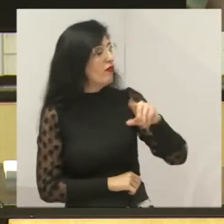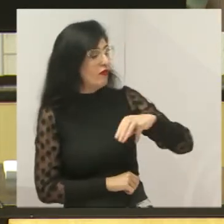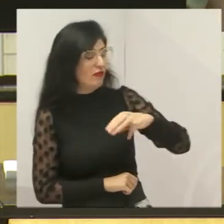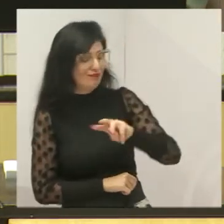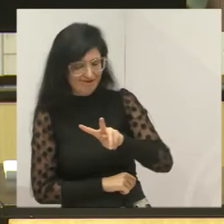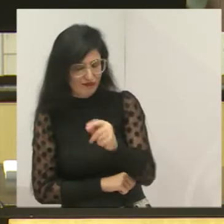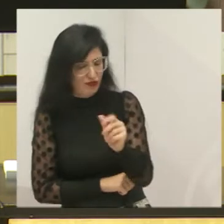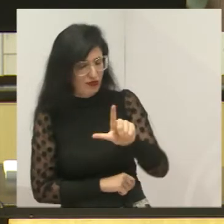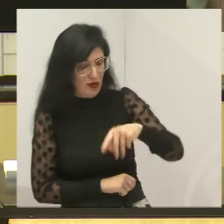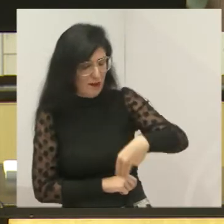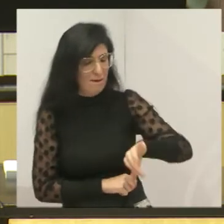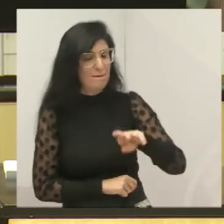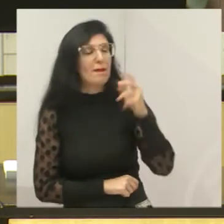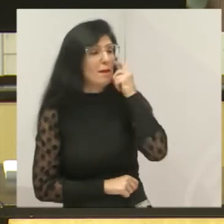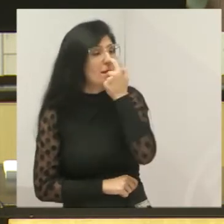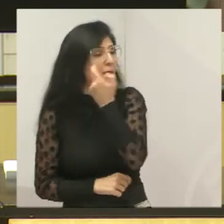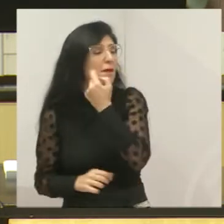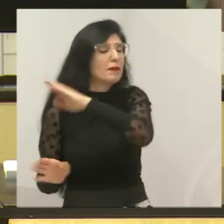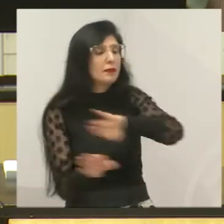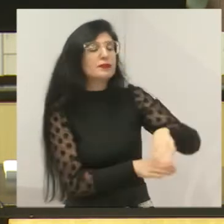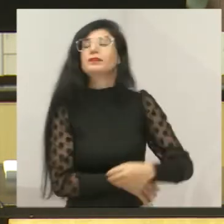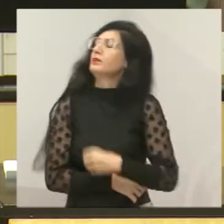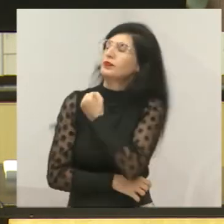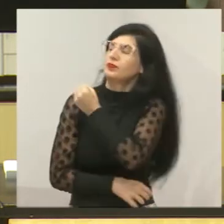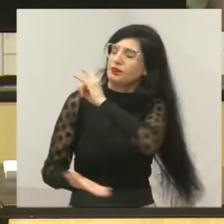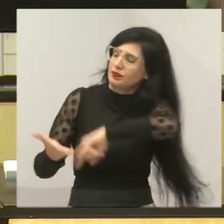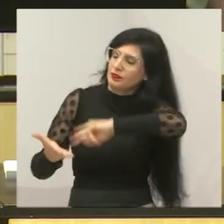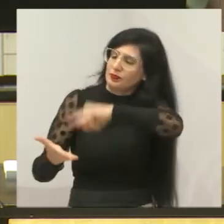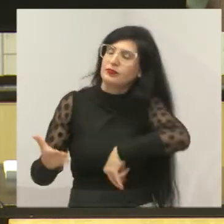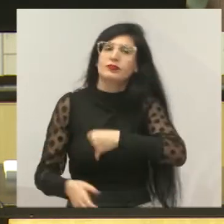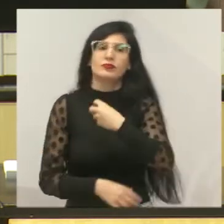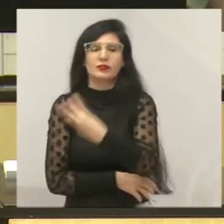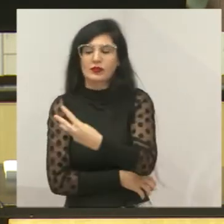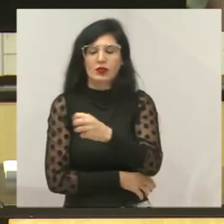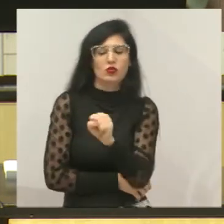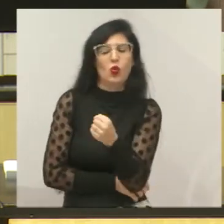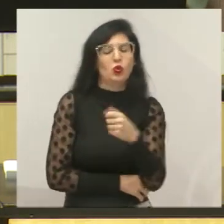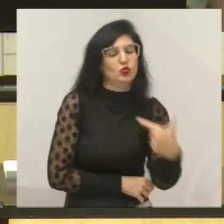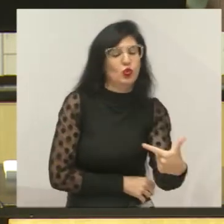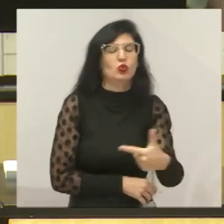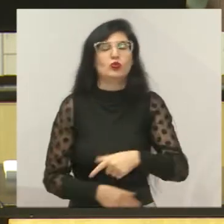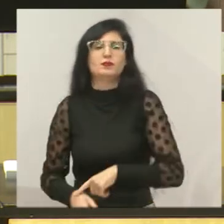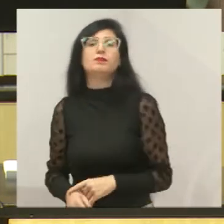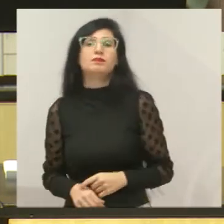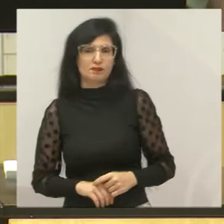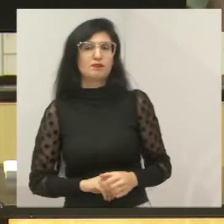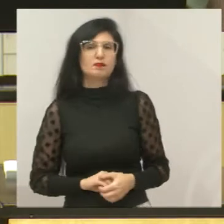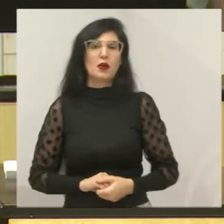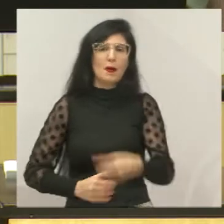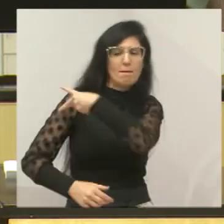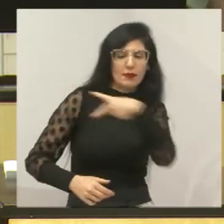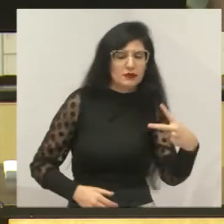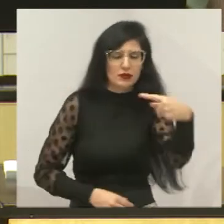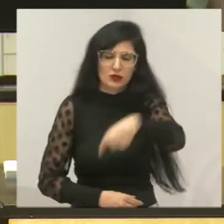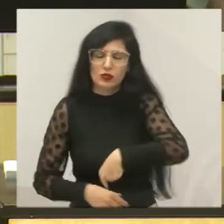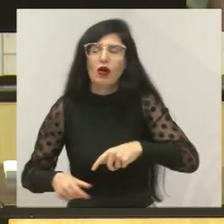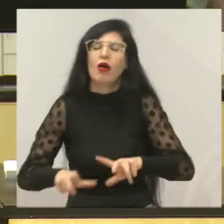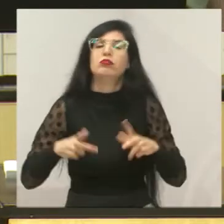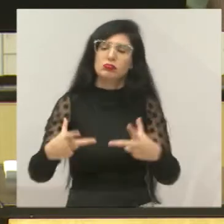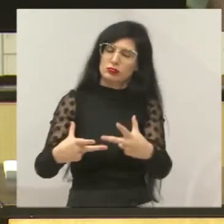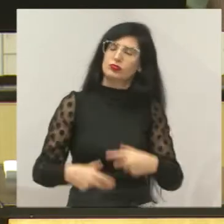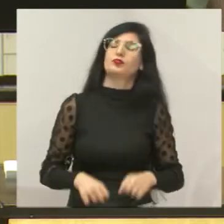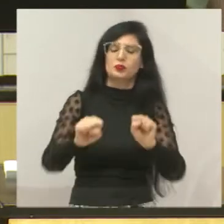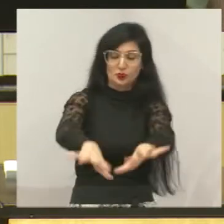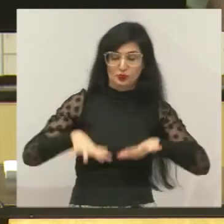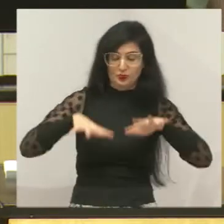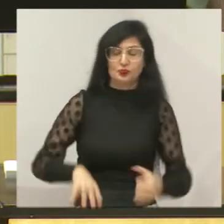Lua. Requerimento número 332, ou melhor, 382. Requeremos ao excelentíssimo senhor presidente desta Casa, ouvido e aprovado